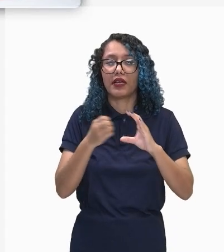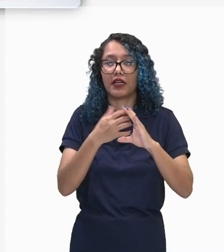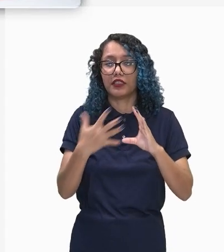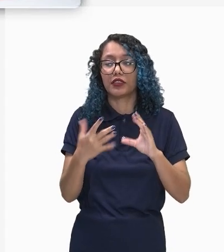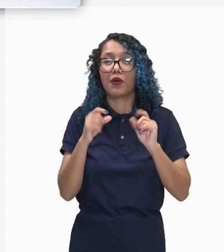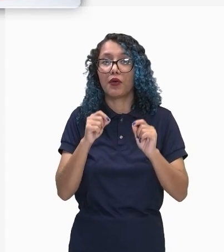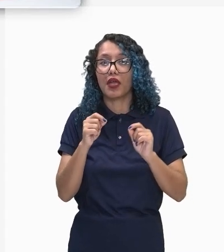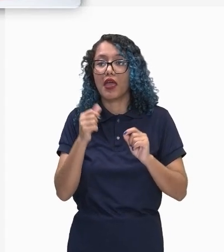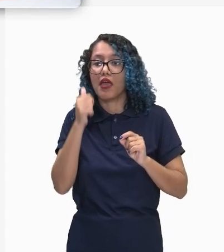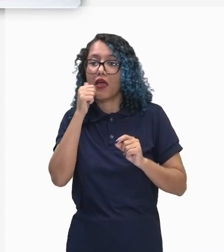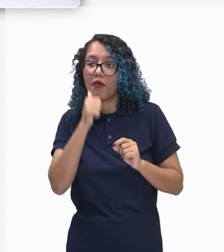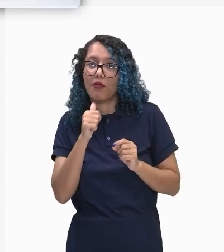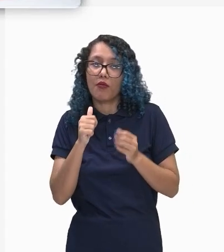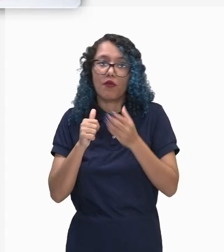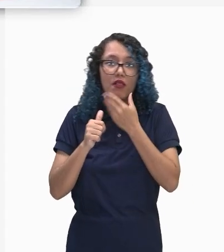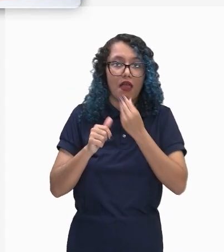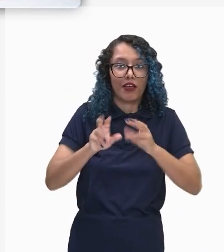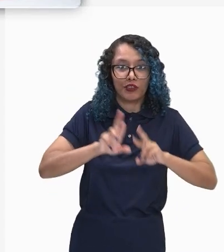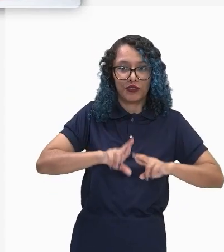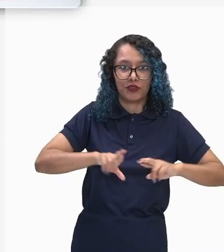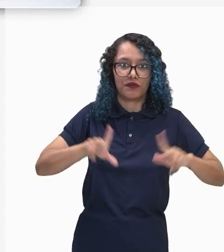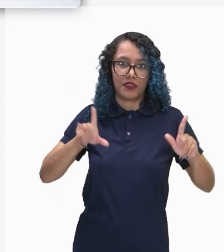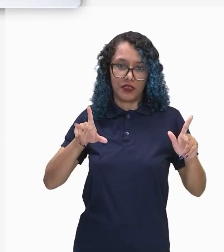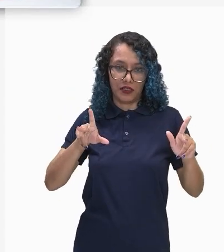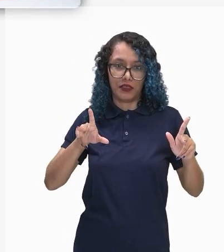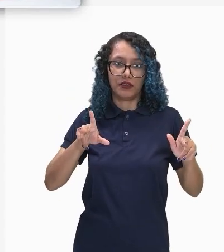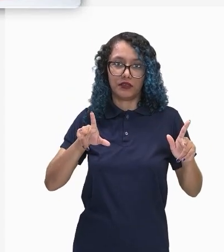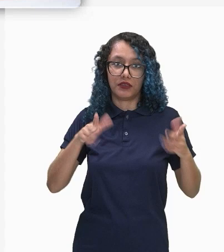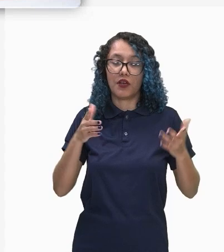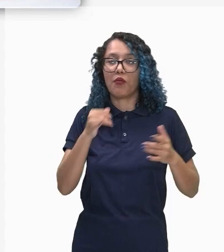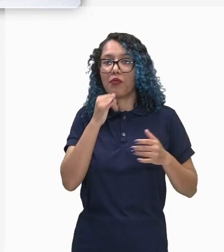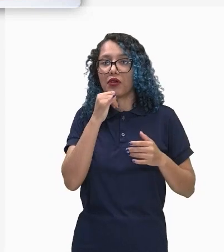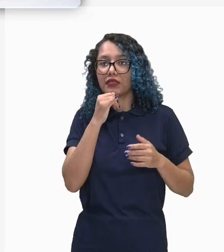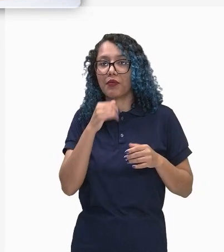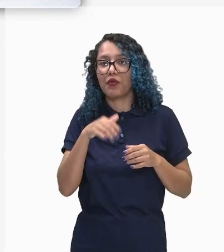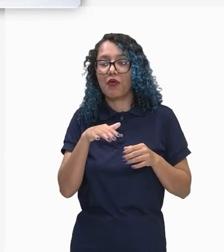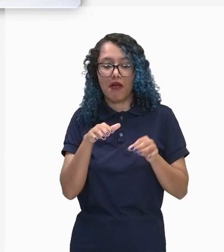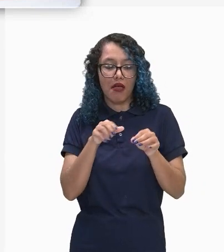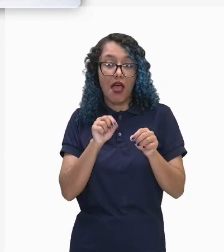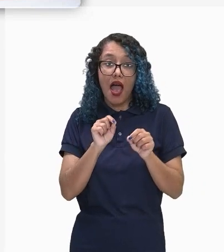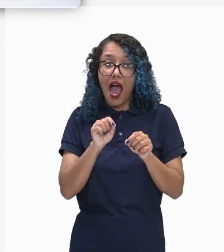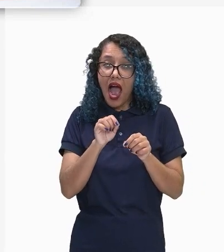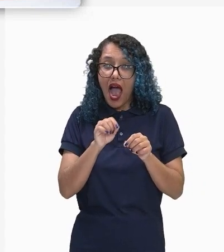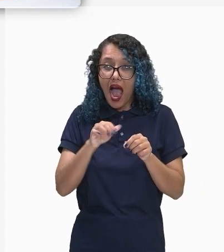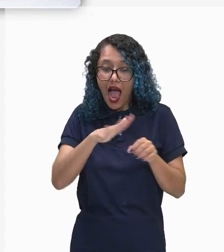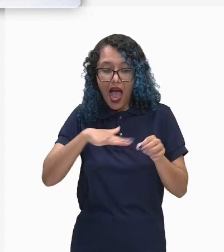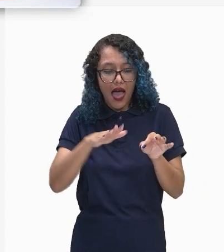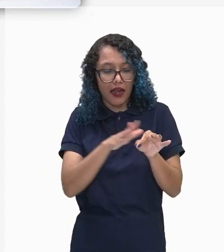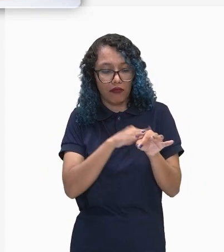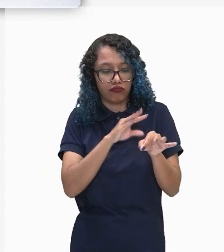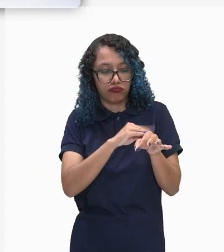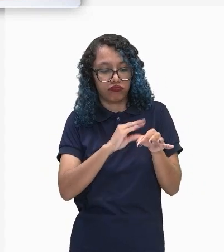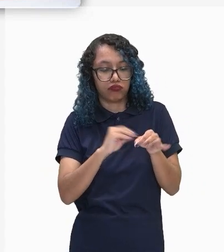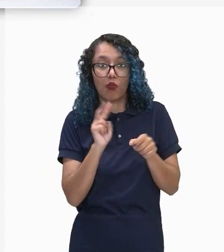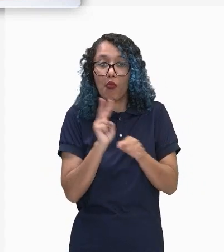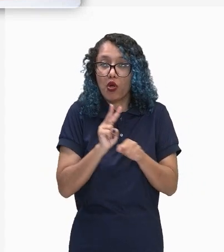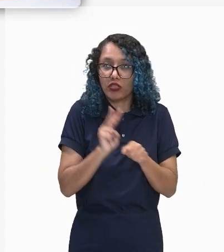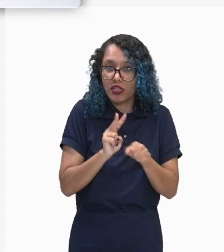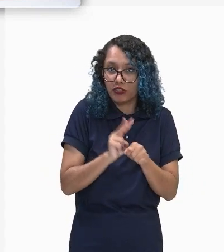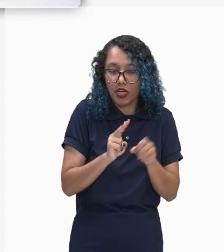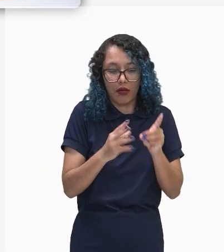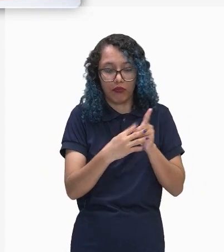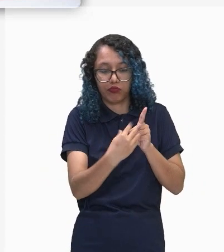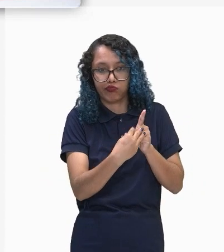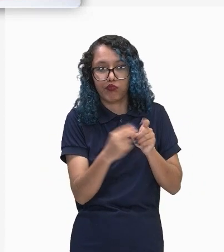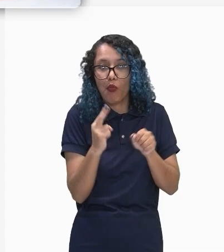meninos e meninas, né? Então, na região pubiana vai proteger, né, os órgãos sexuais, a genitália,